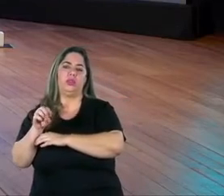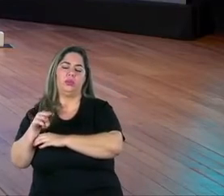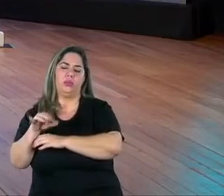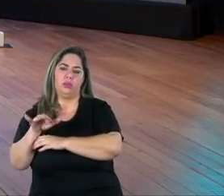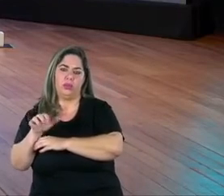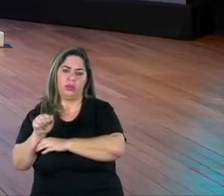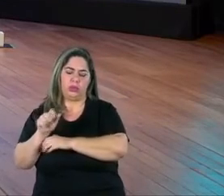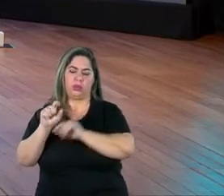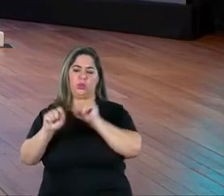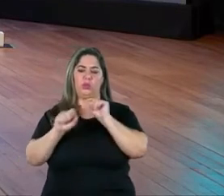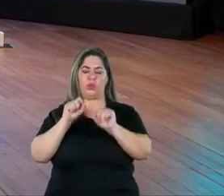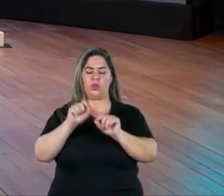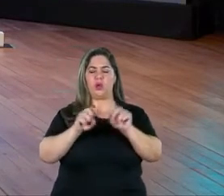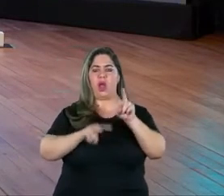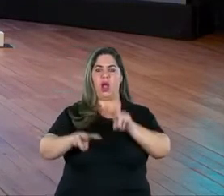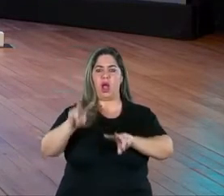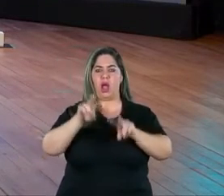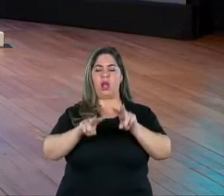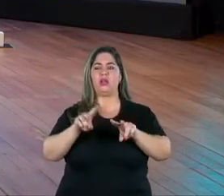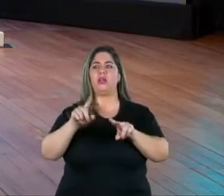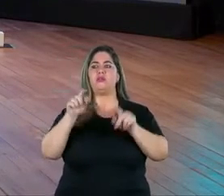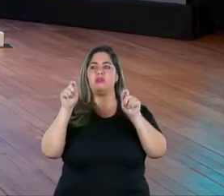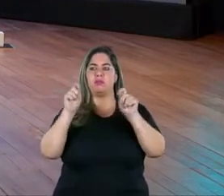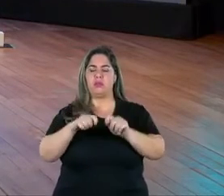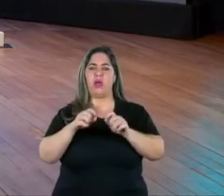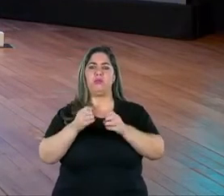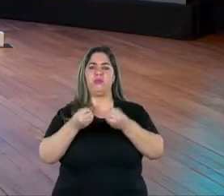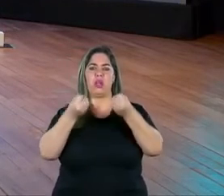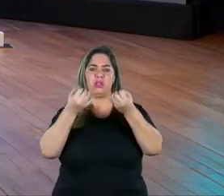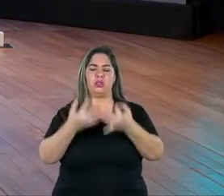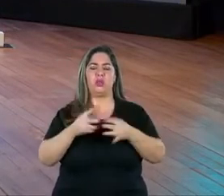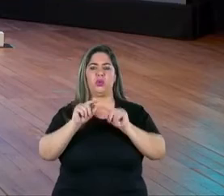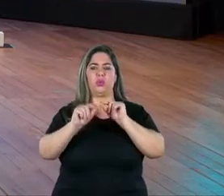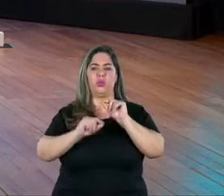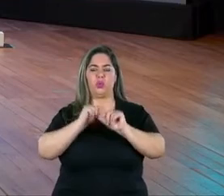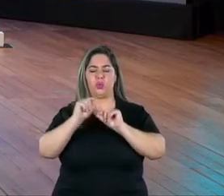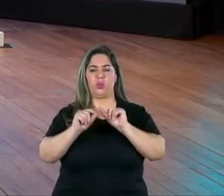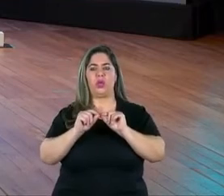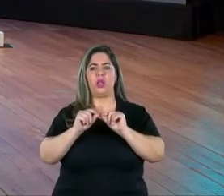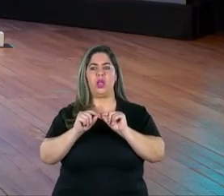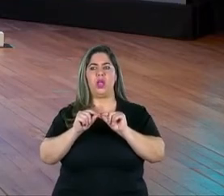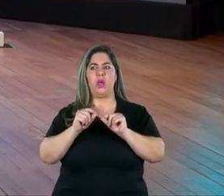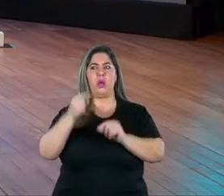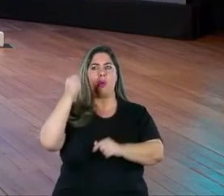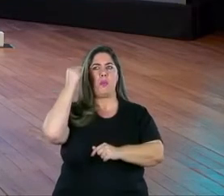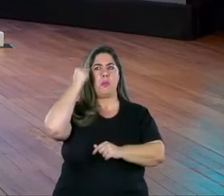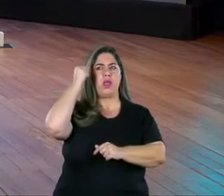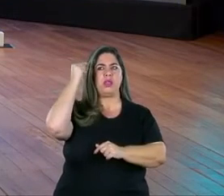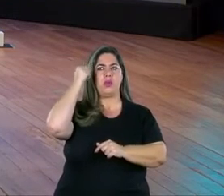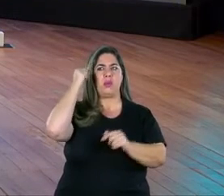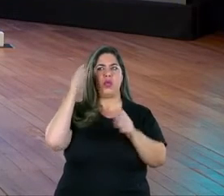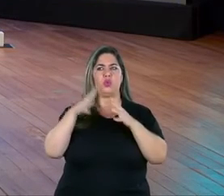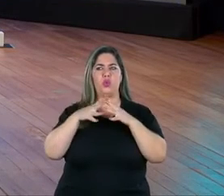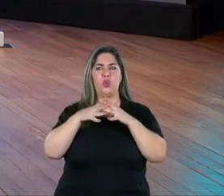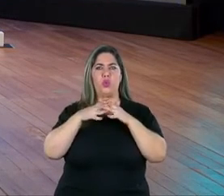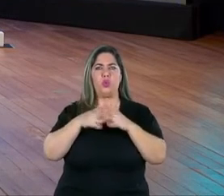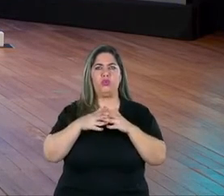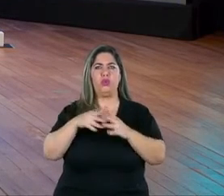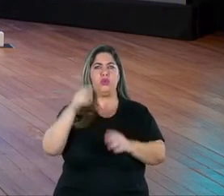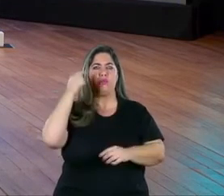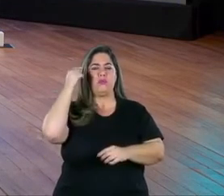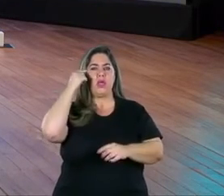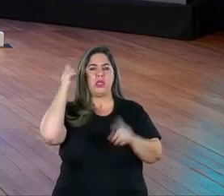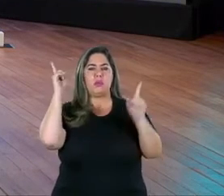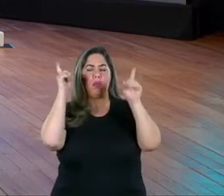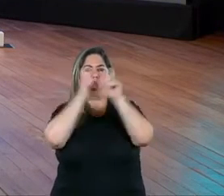duas categorias são questões sintetizadoras do que vem a ser o pensamento complexo. Ou seja, por essa